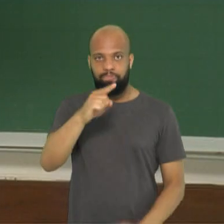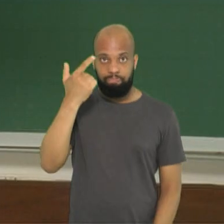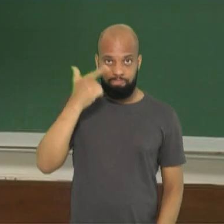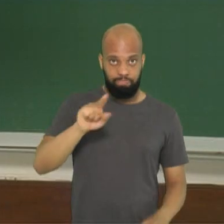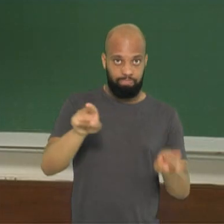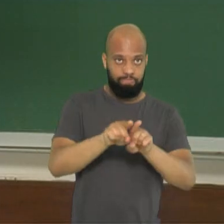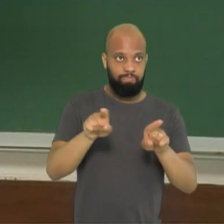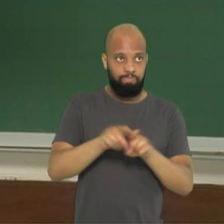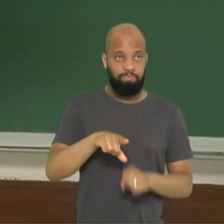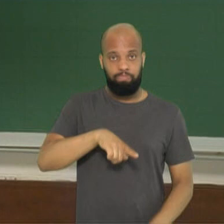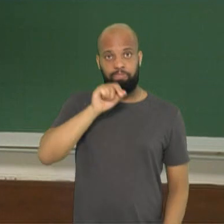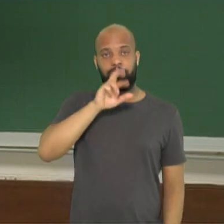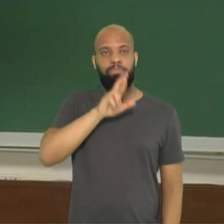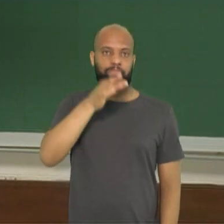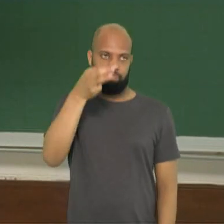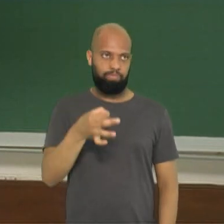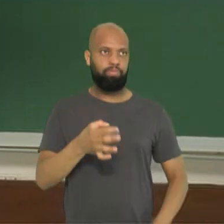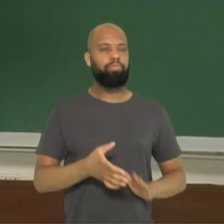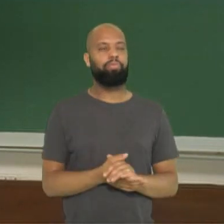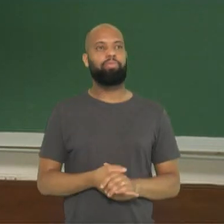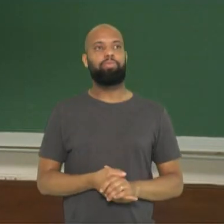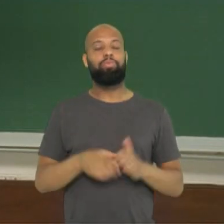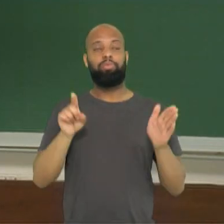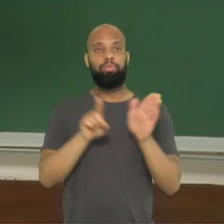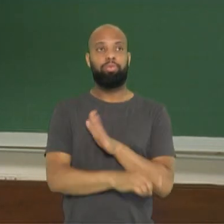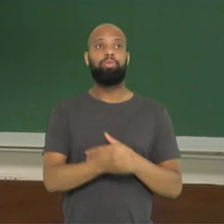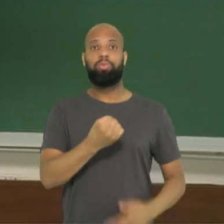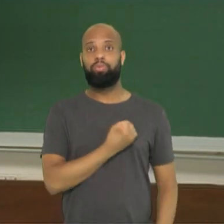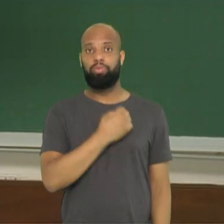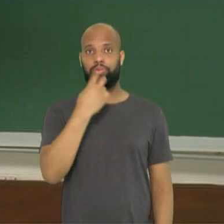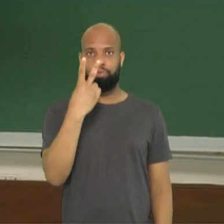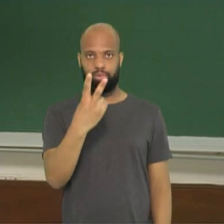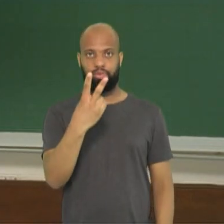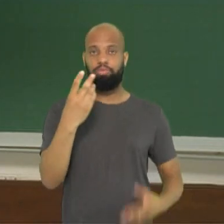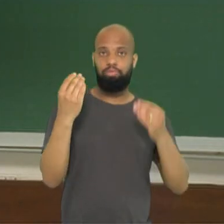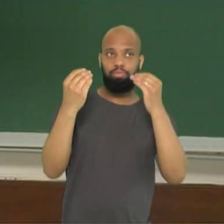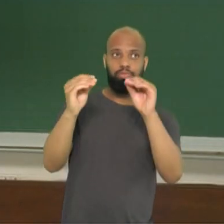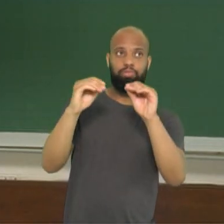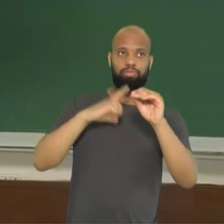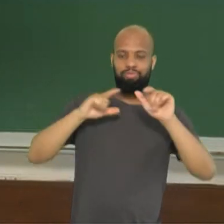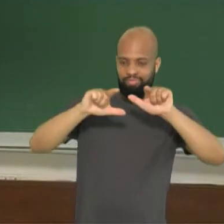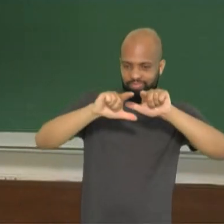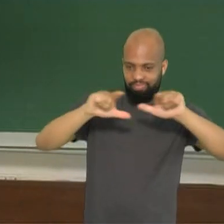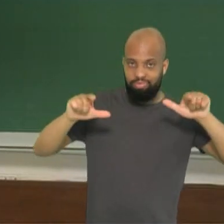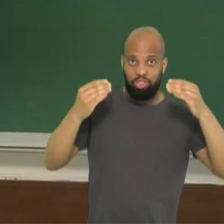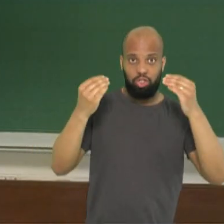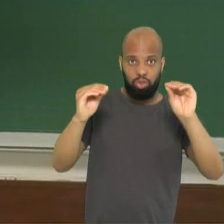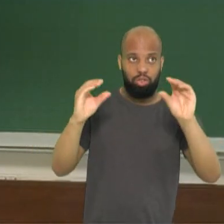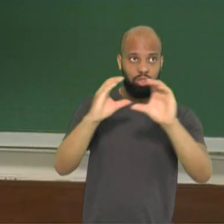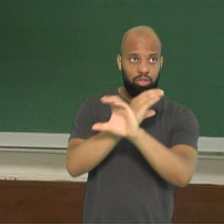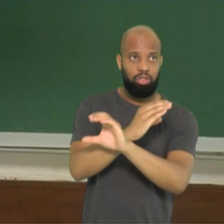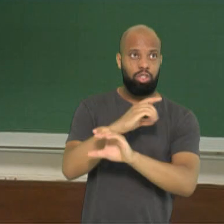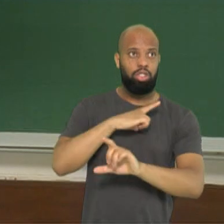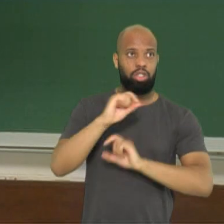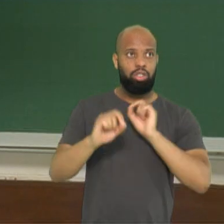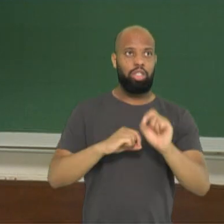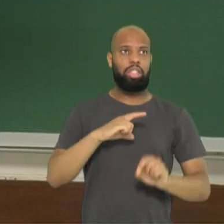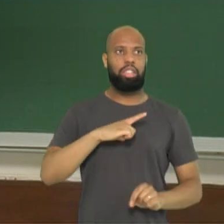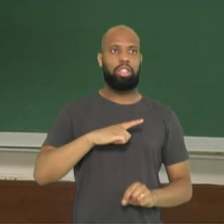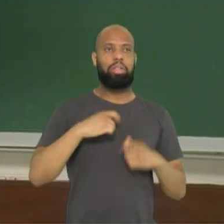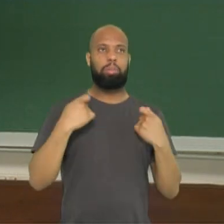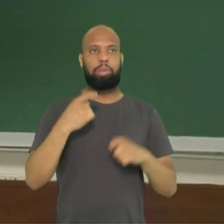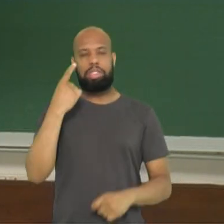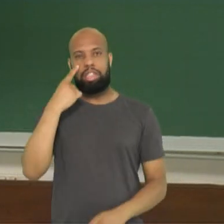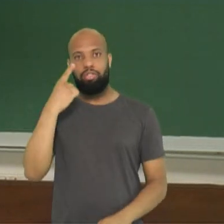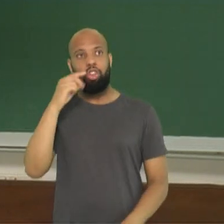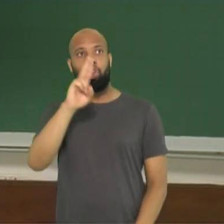consiga assinalar a resposta correta. E em la 2, completa com estar mais gerúndio, tá? Você